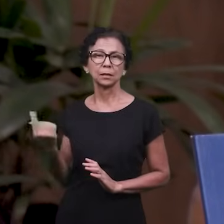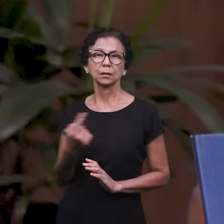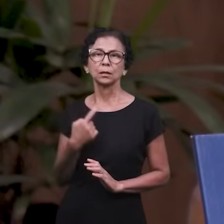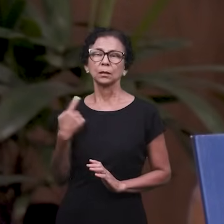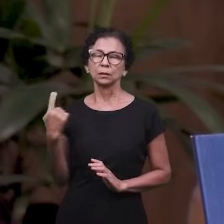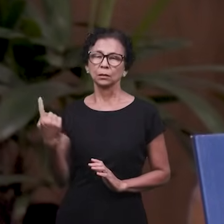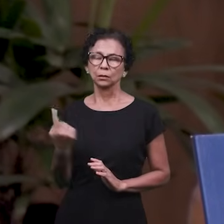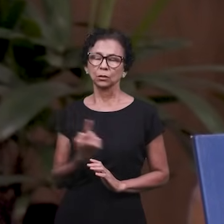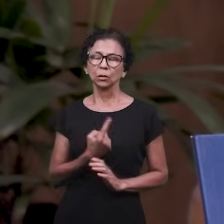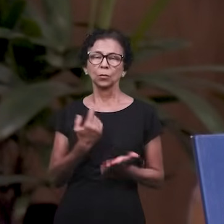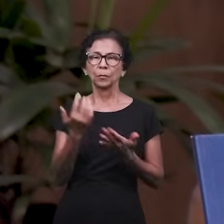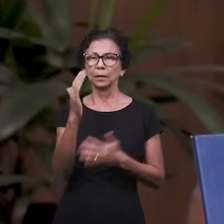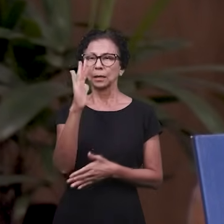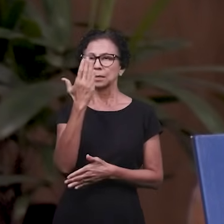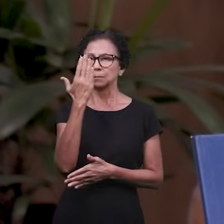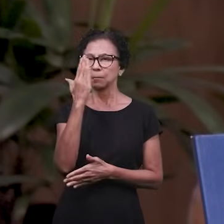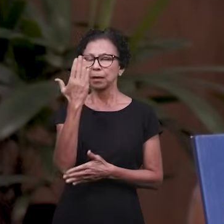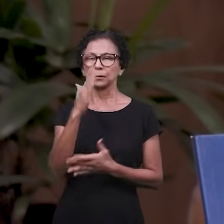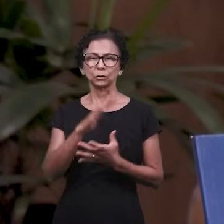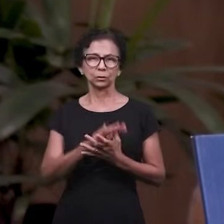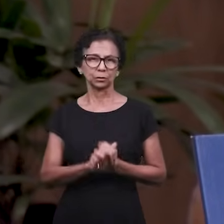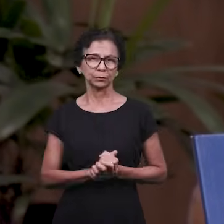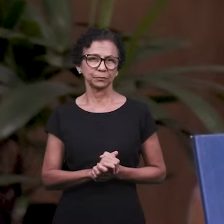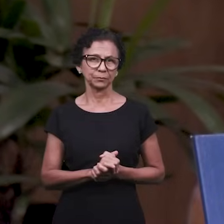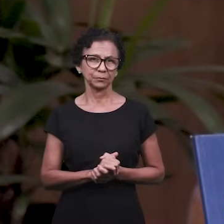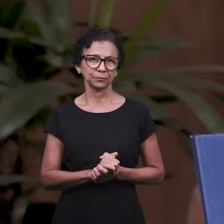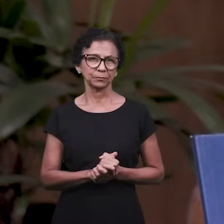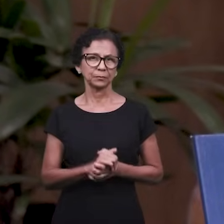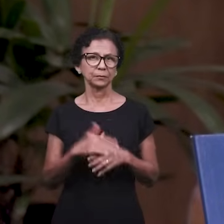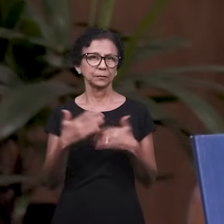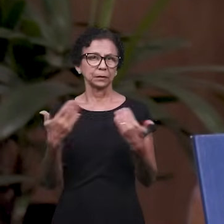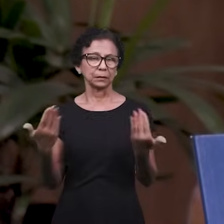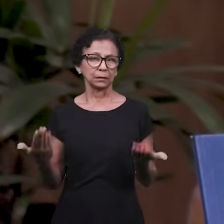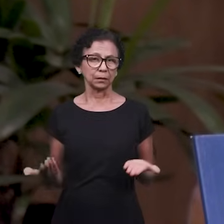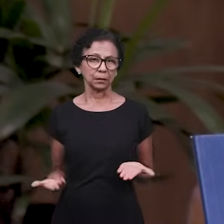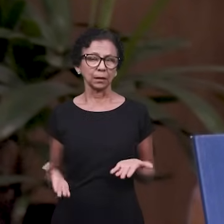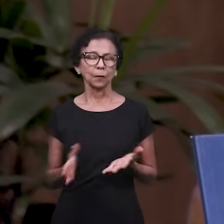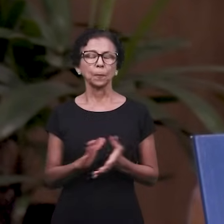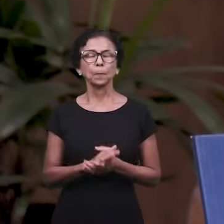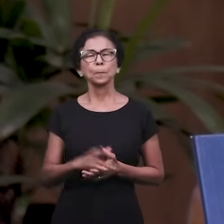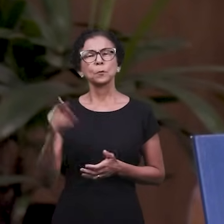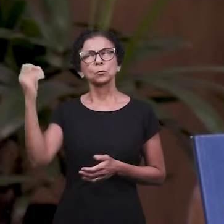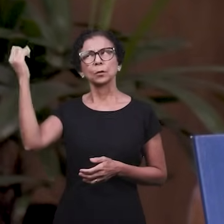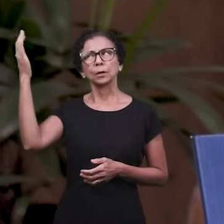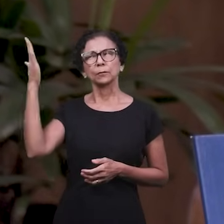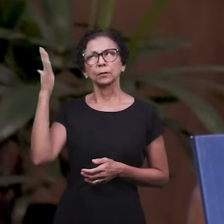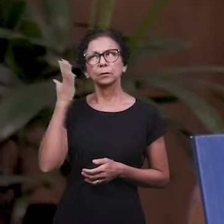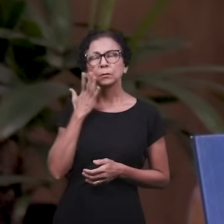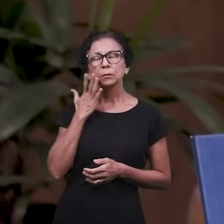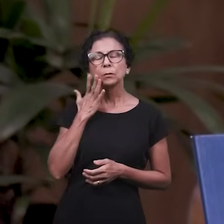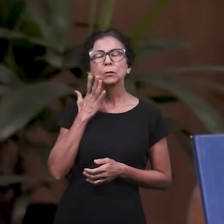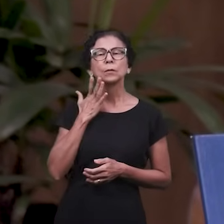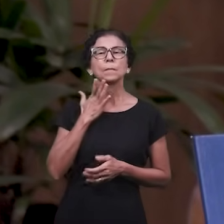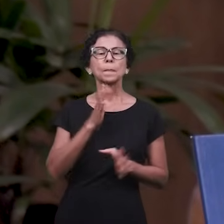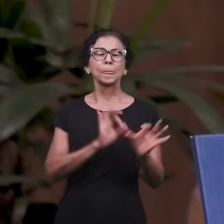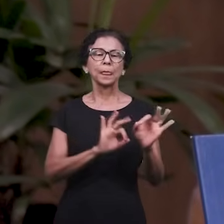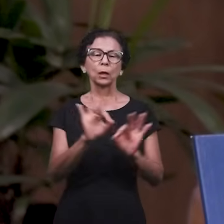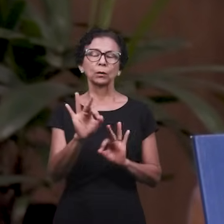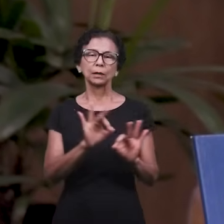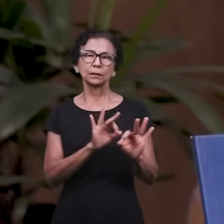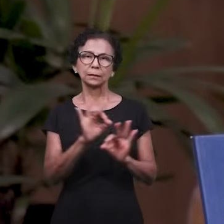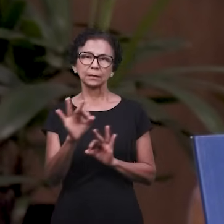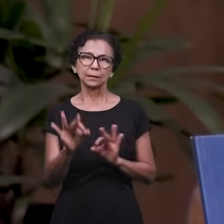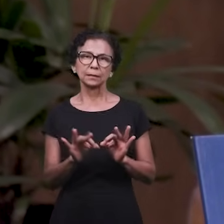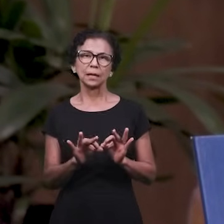como espelhos para os nossos filhos. Por isso que, diante das orientações do Senhor, para organizarmos as